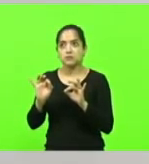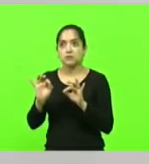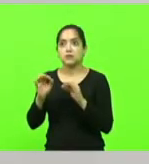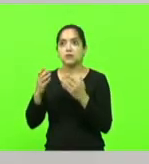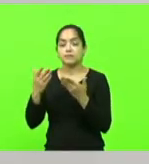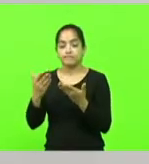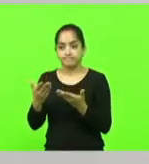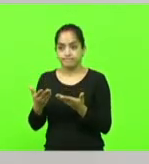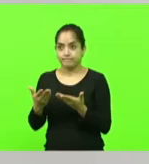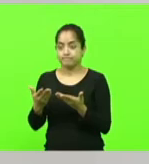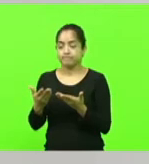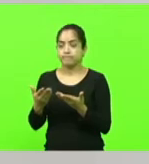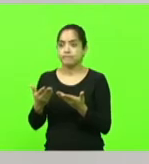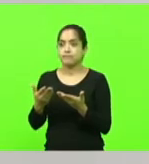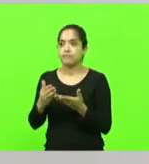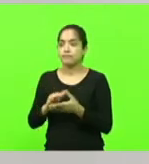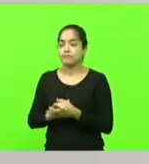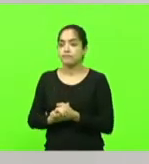fundamentalmente,